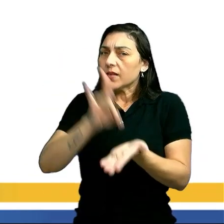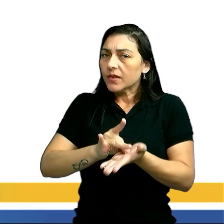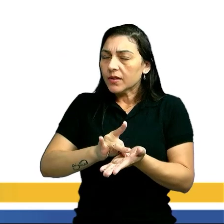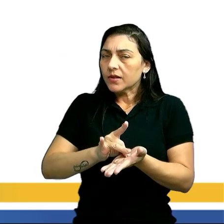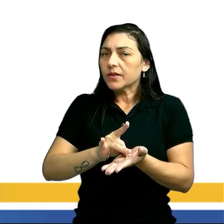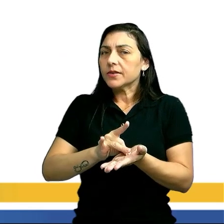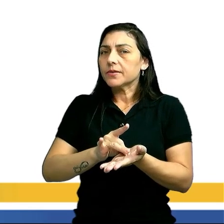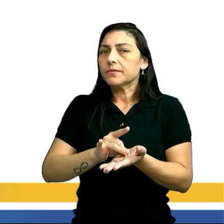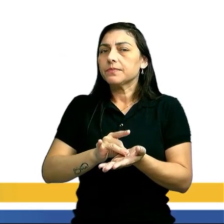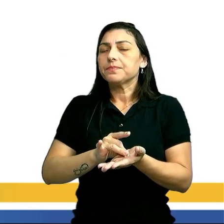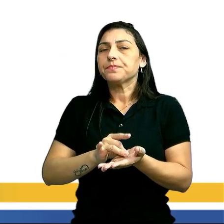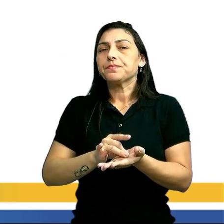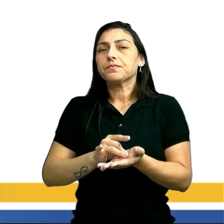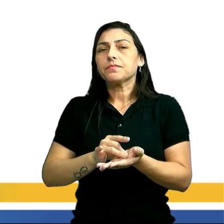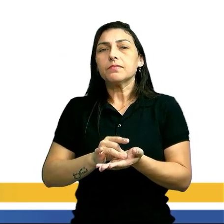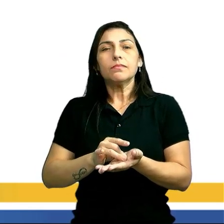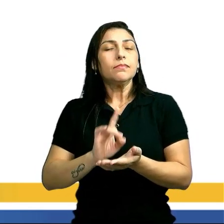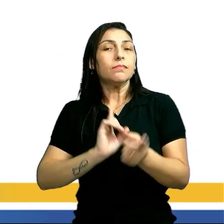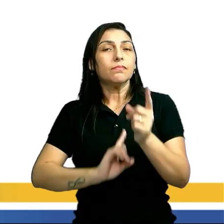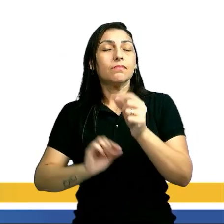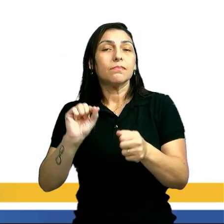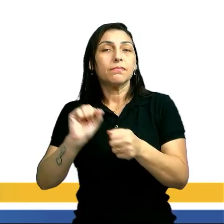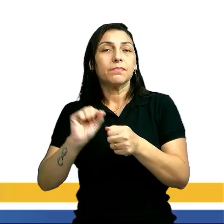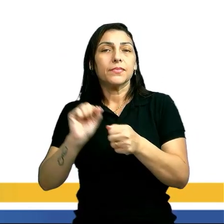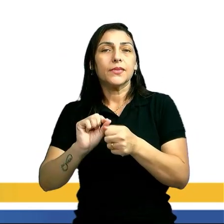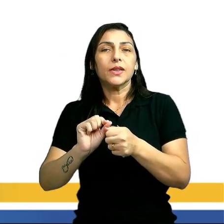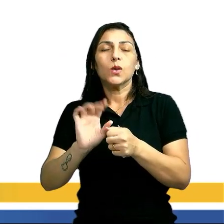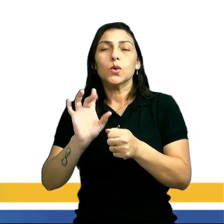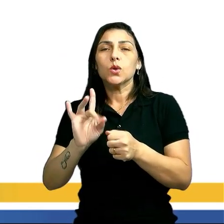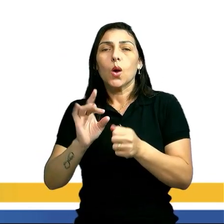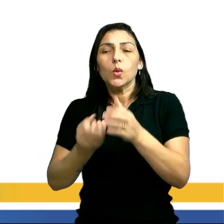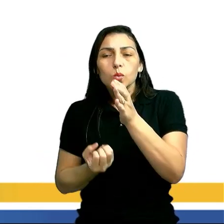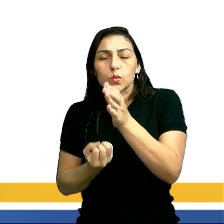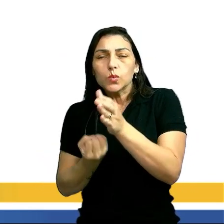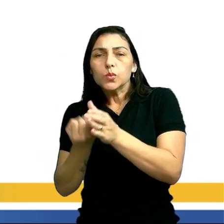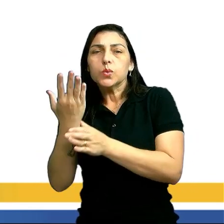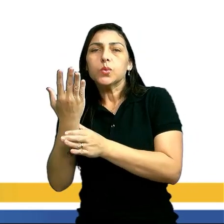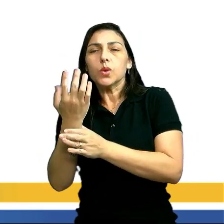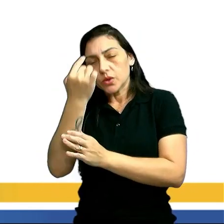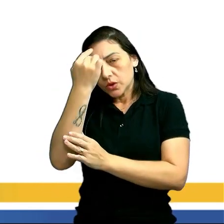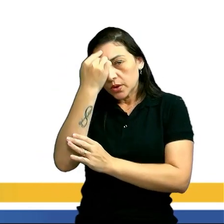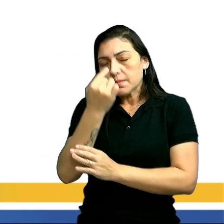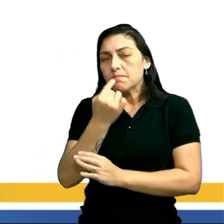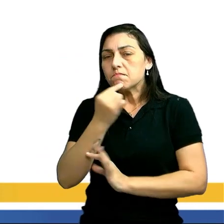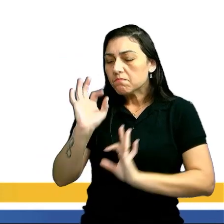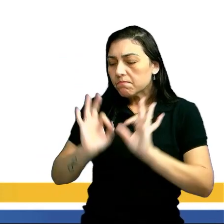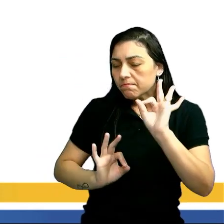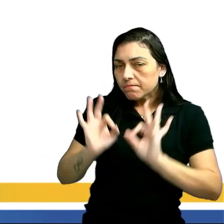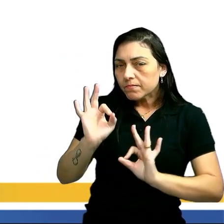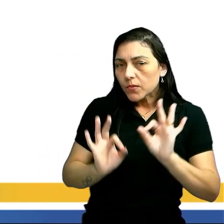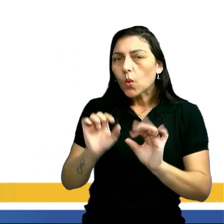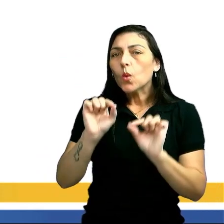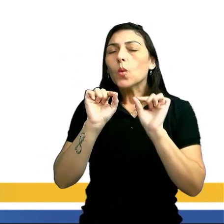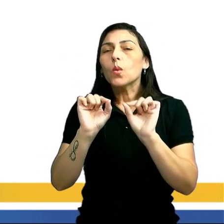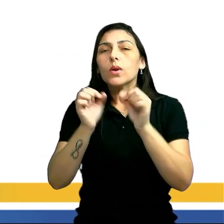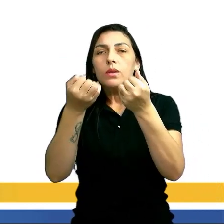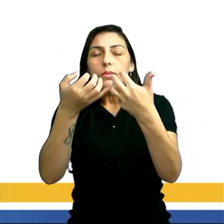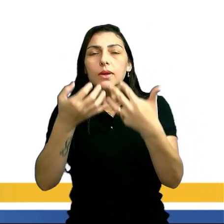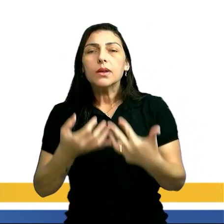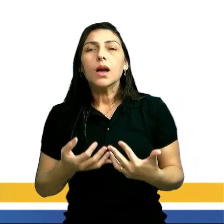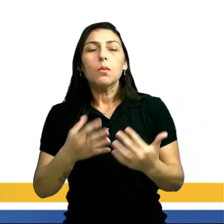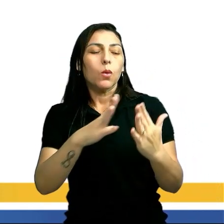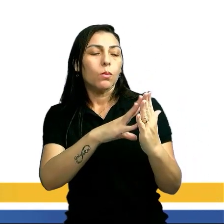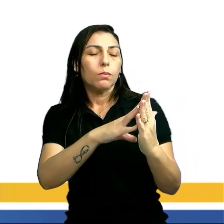verdade e não passas de um mero criador, de imagens, o que definimos